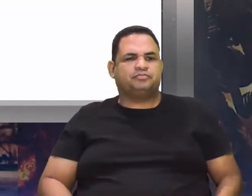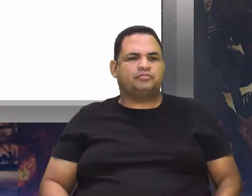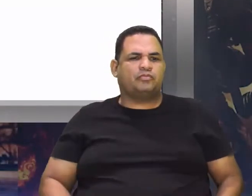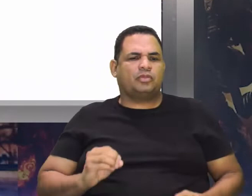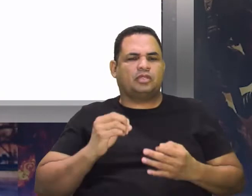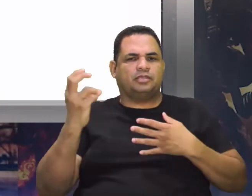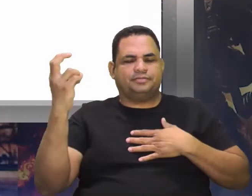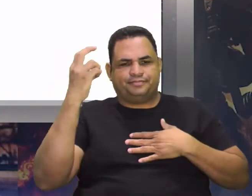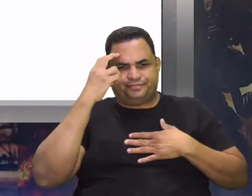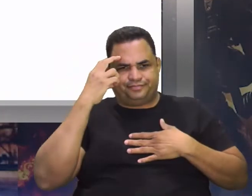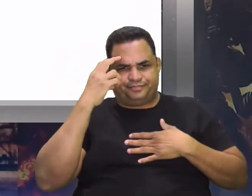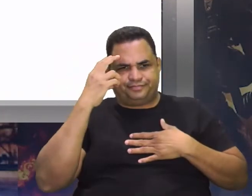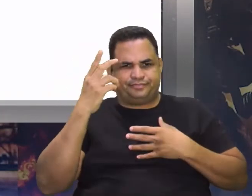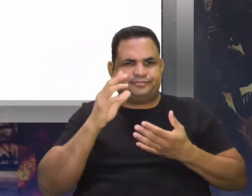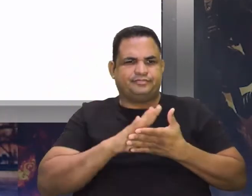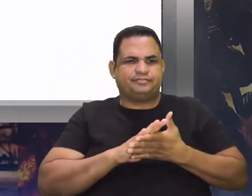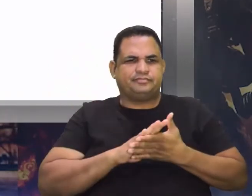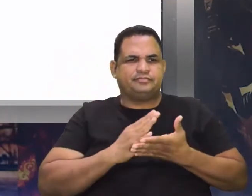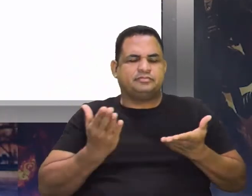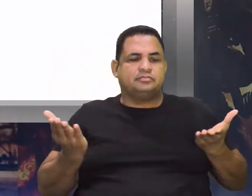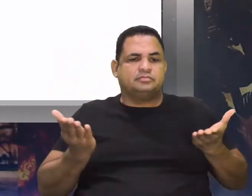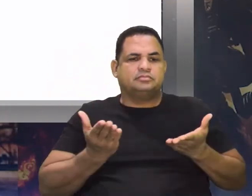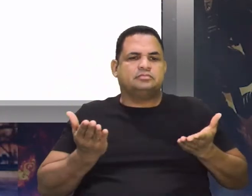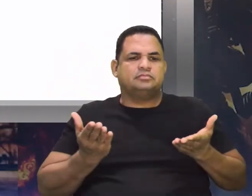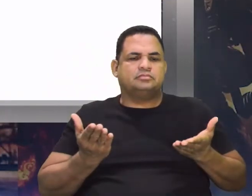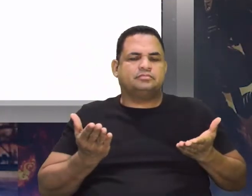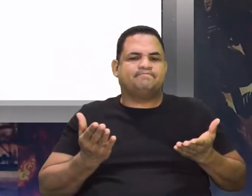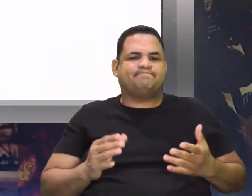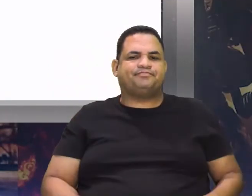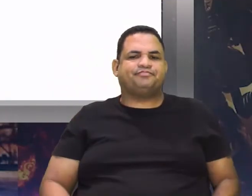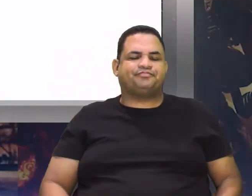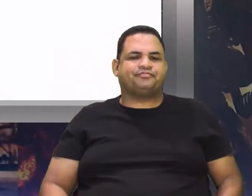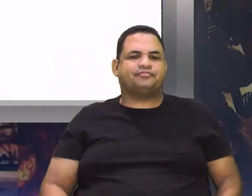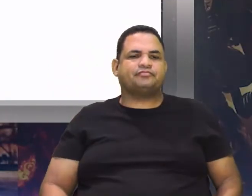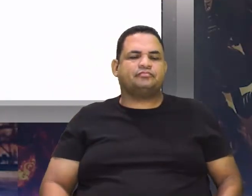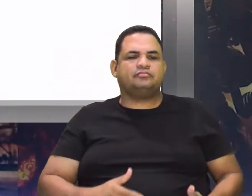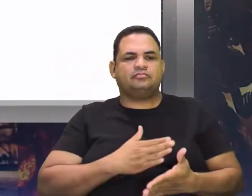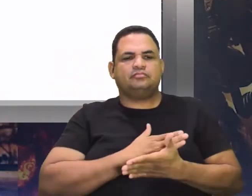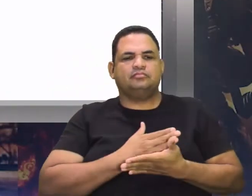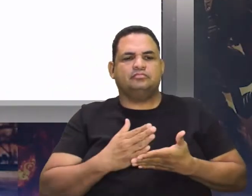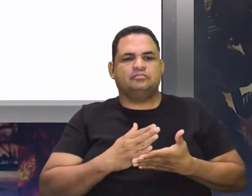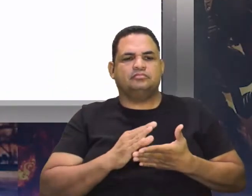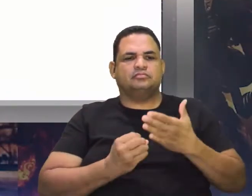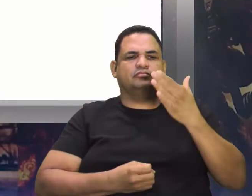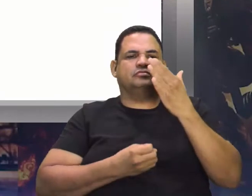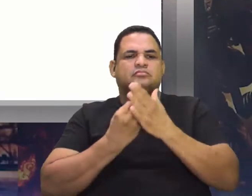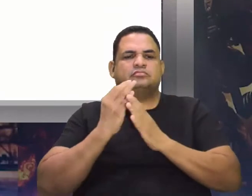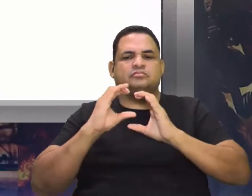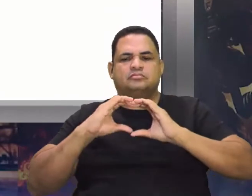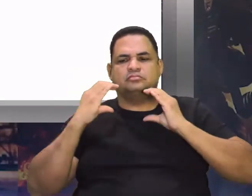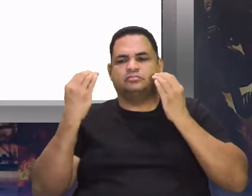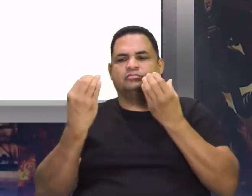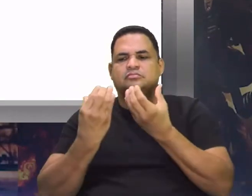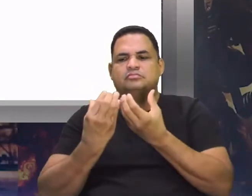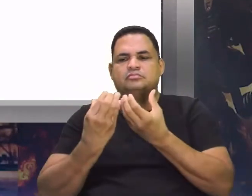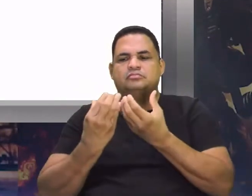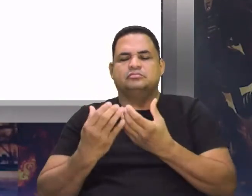da sua cultura. É neste momento que começam a aparecer as comunidades.